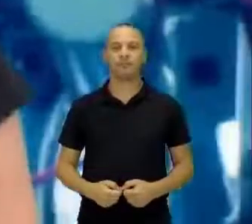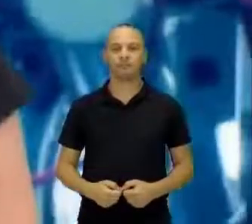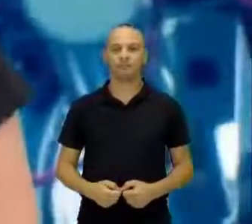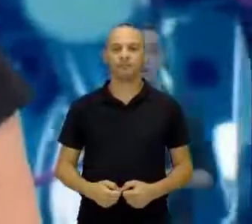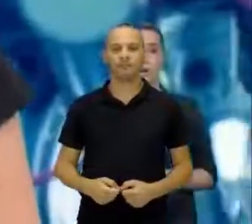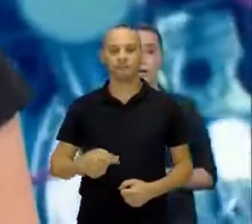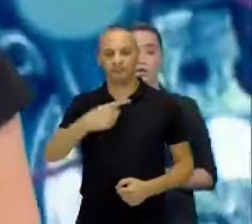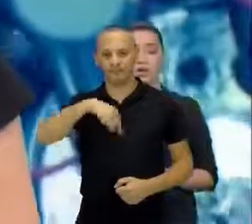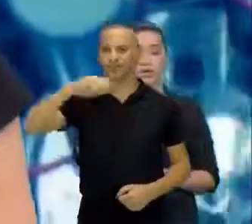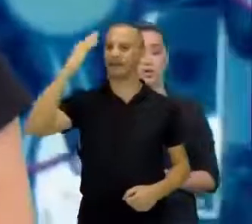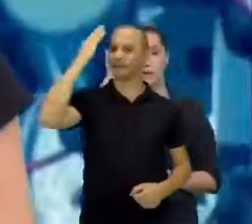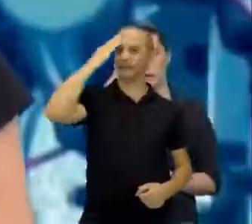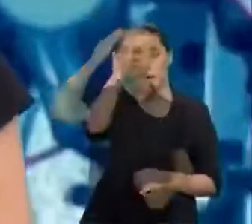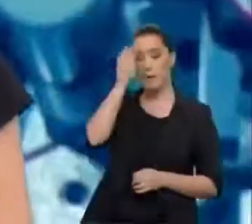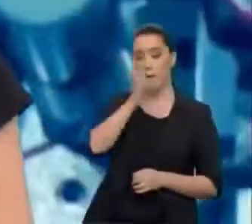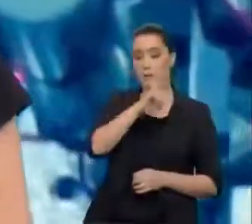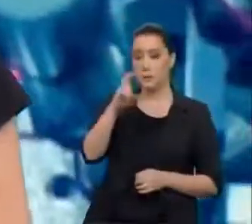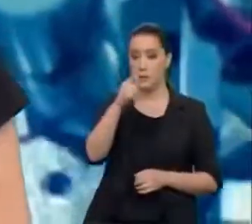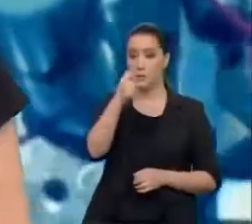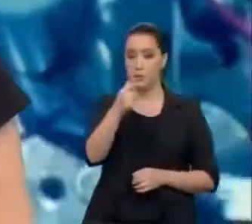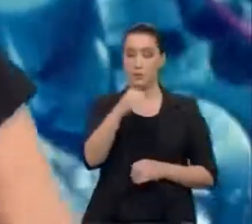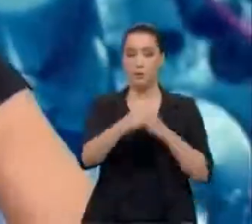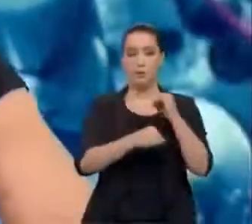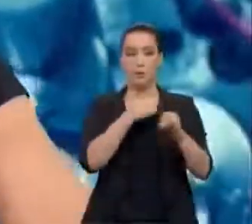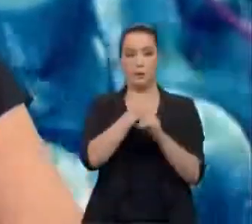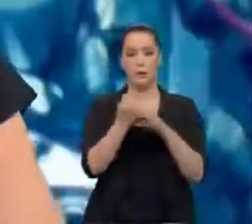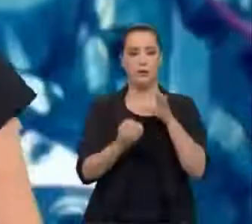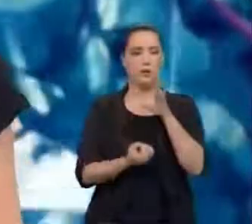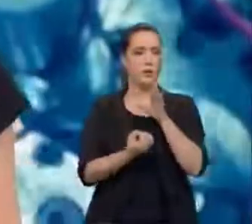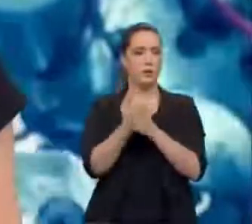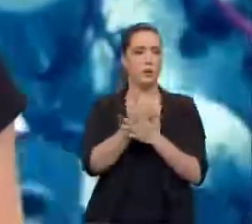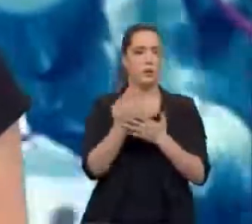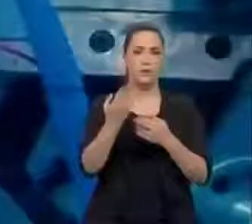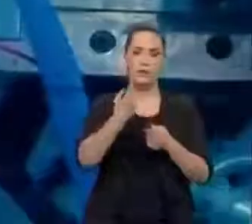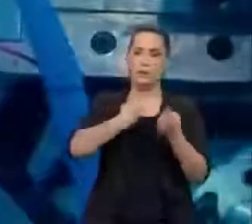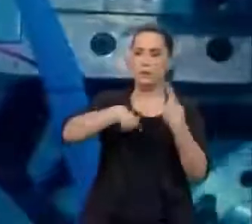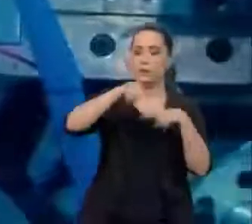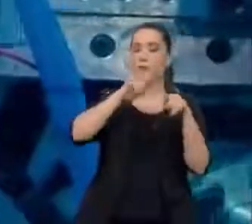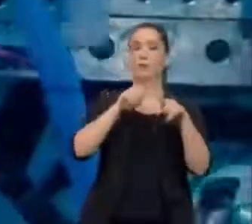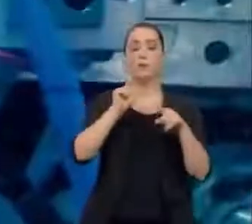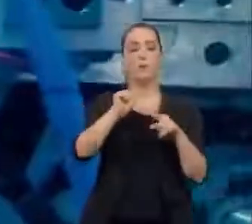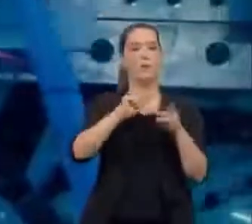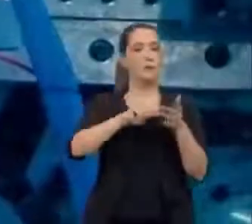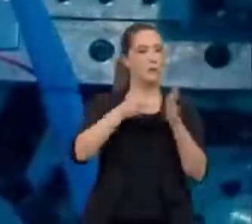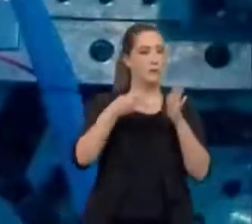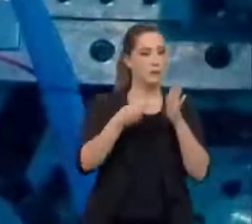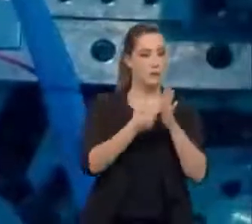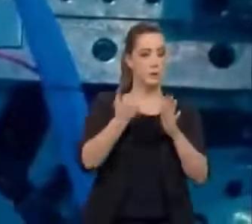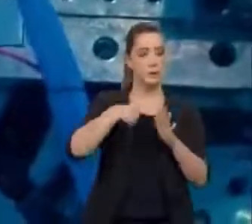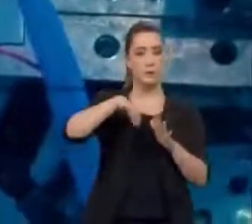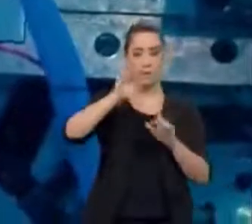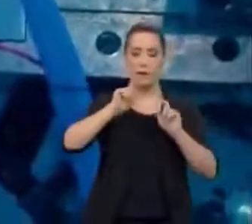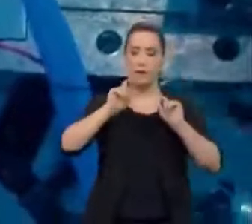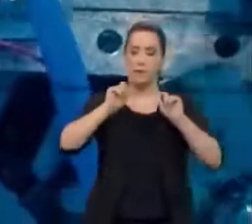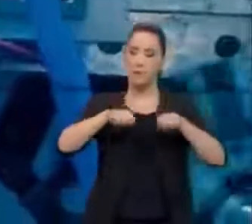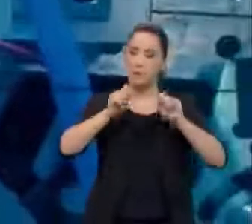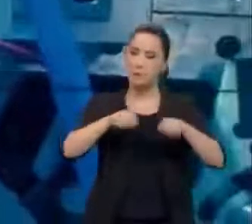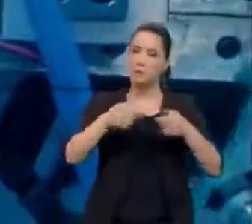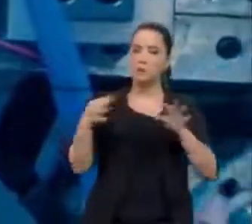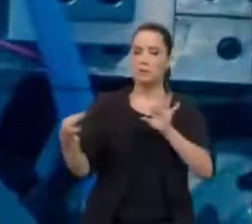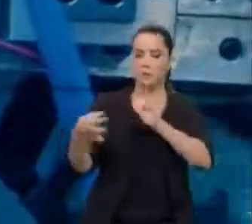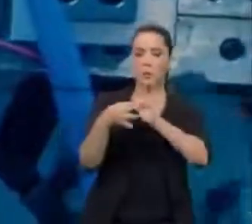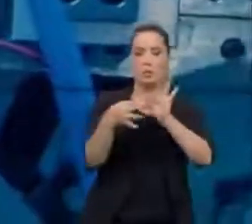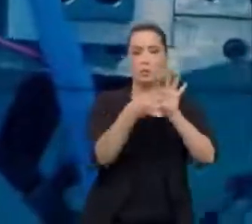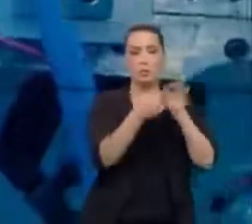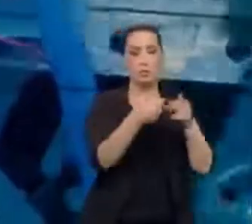A gente já sabe que a quinta geração da internet vai gerar uma grande revolução. Isso significa mais automação e conectividade